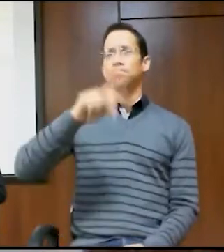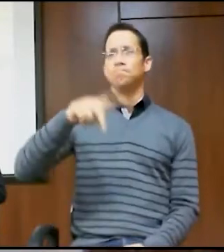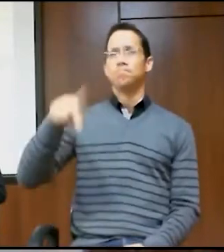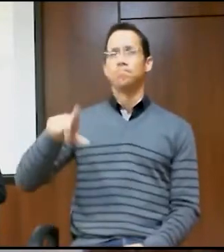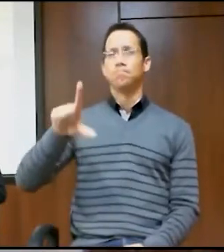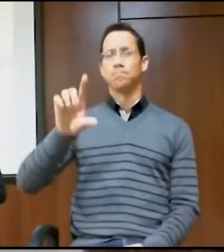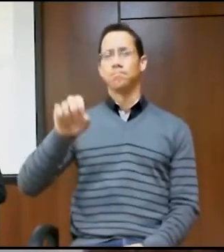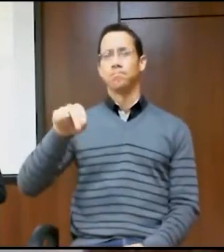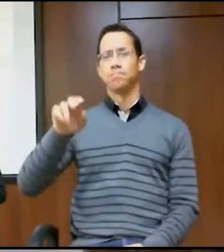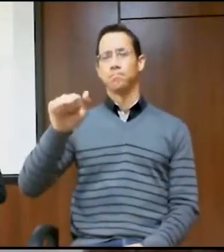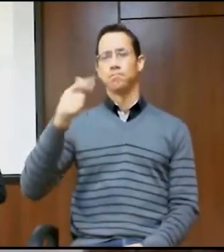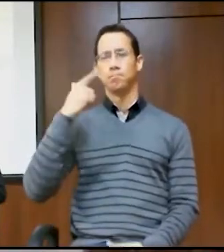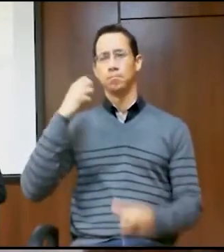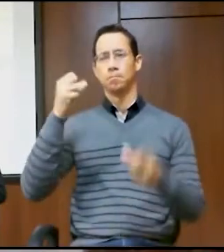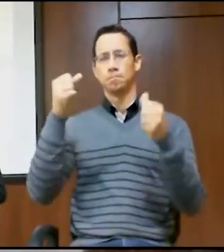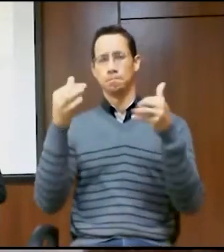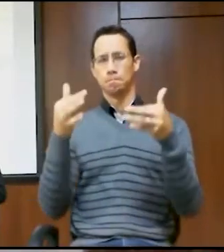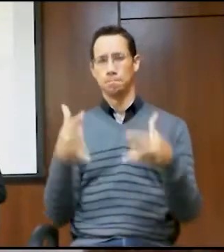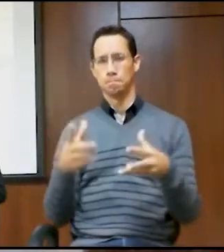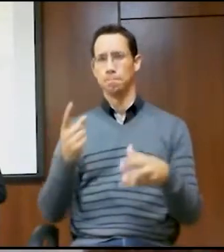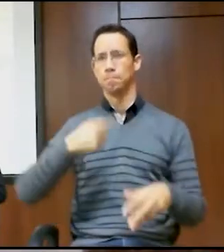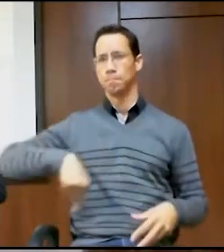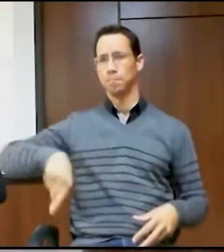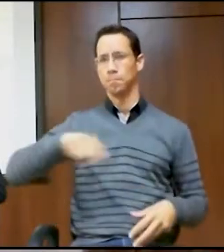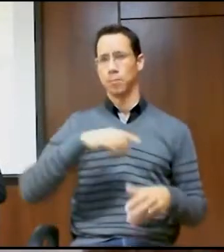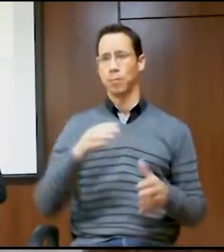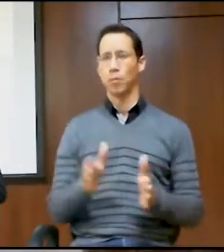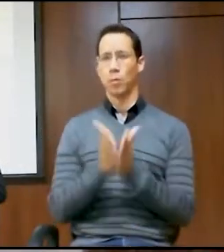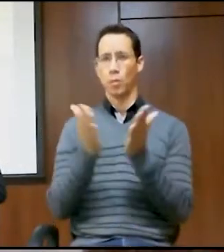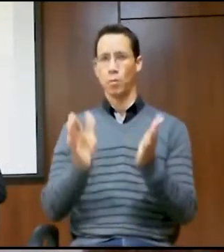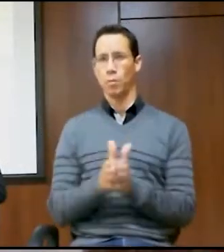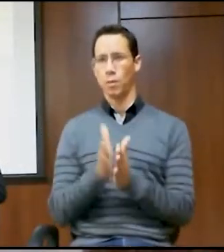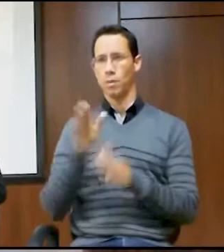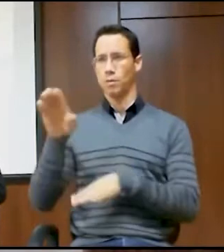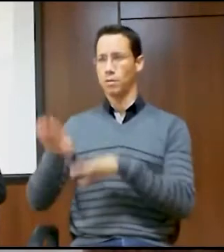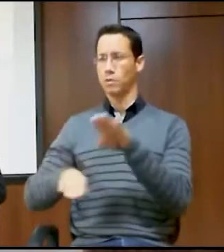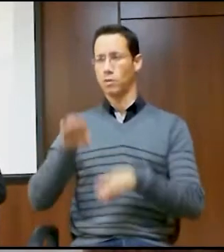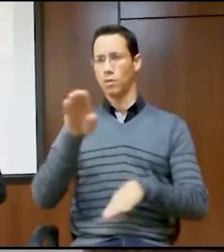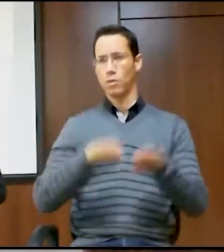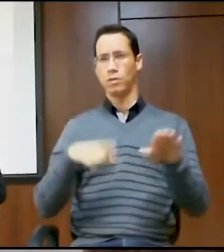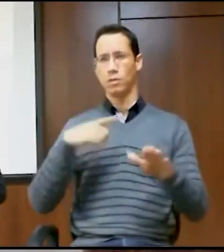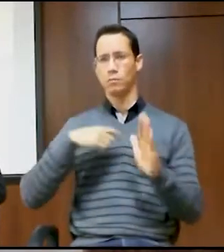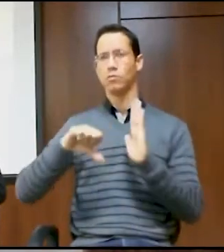Navinas, no mesmo sentido, ela vai dizer que a nossa pobreza, essa desigualdade, ela tem um selo